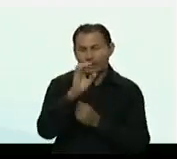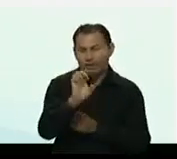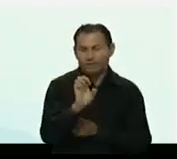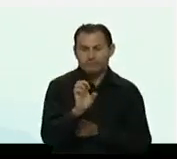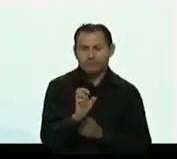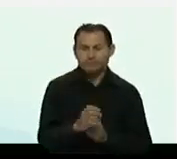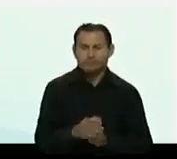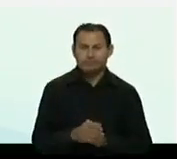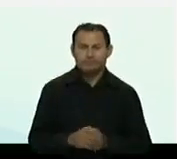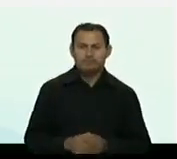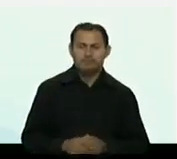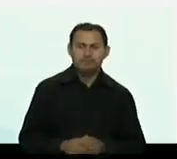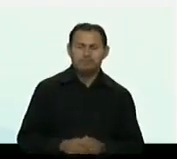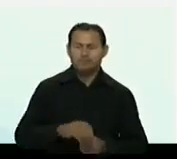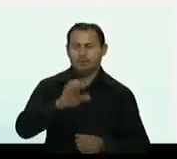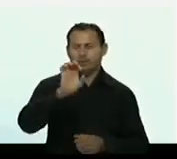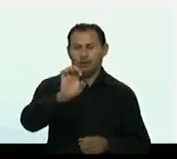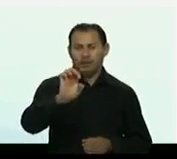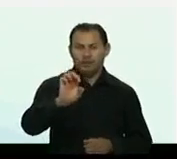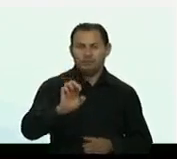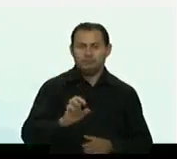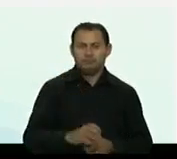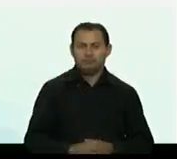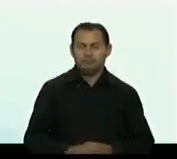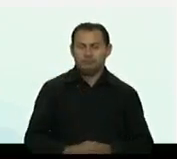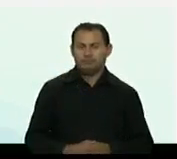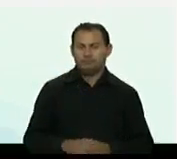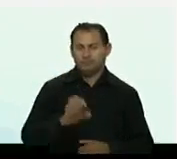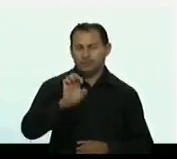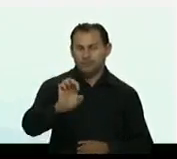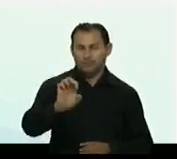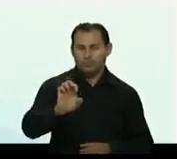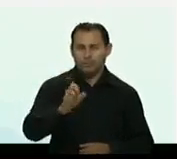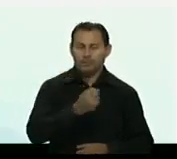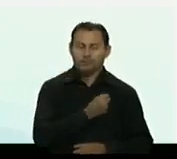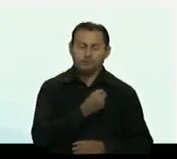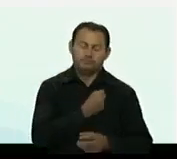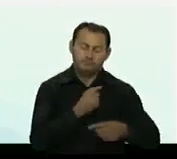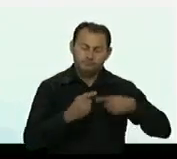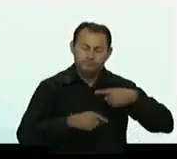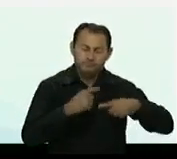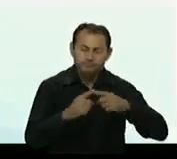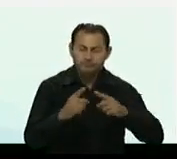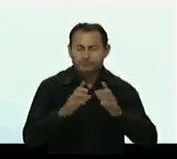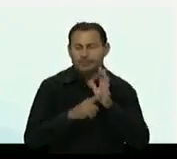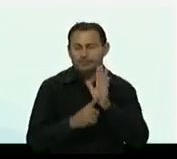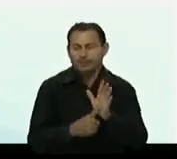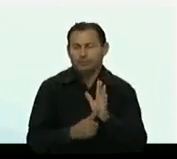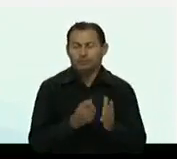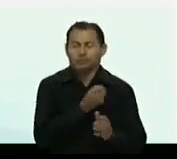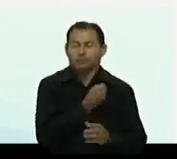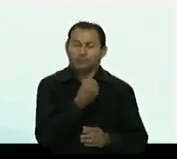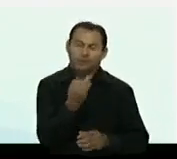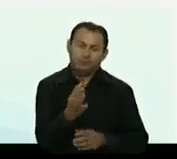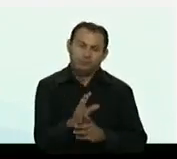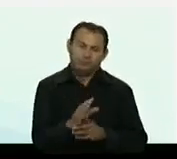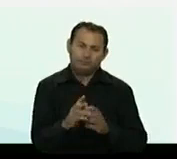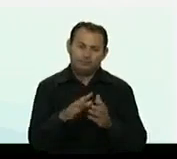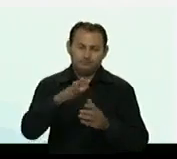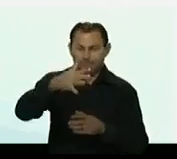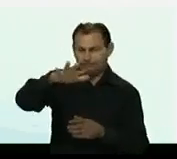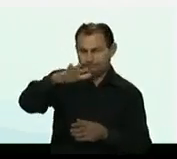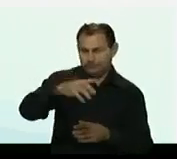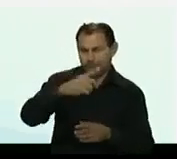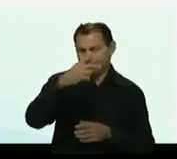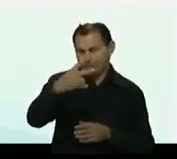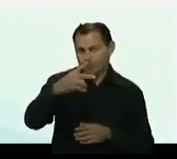função, o e é um número irracional transcendente que representa um número que ele é